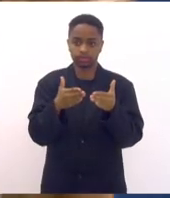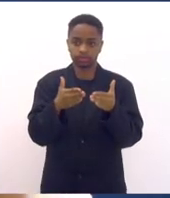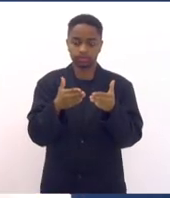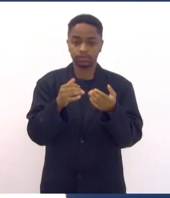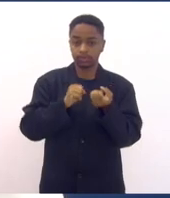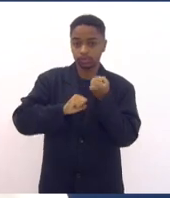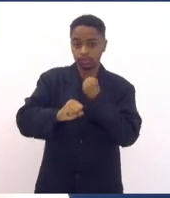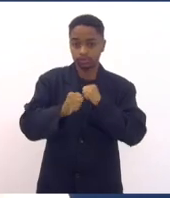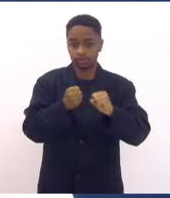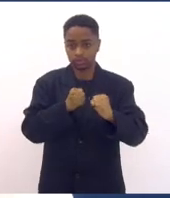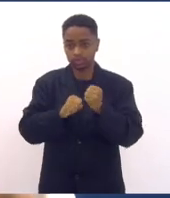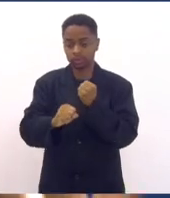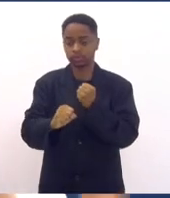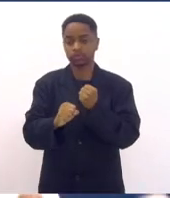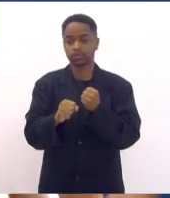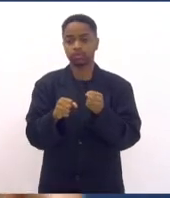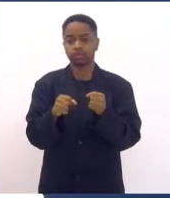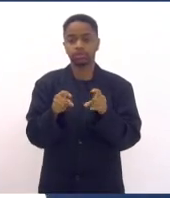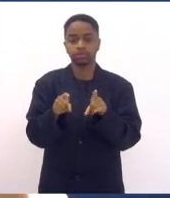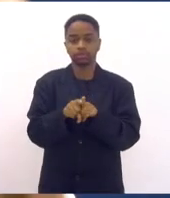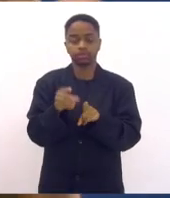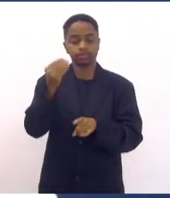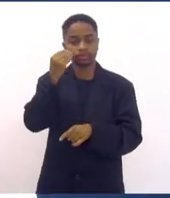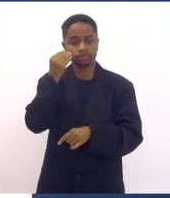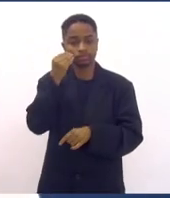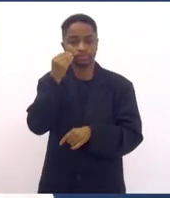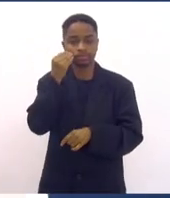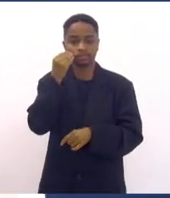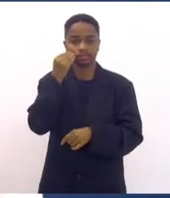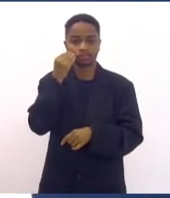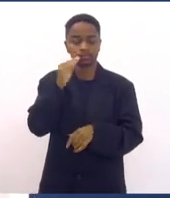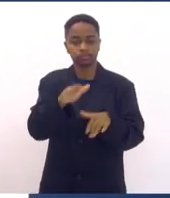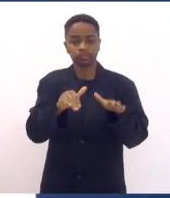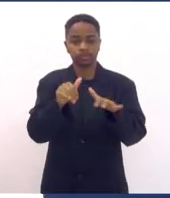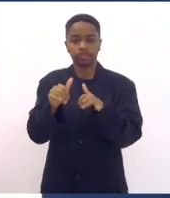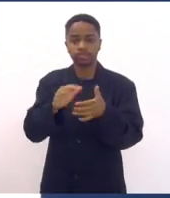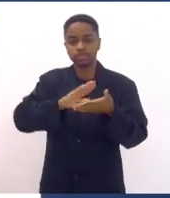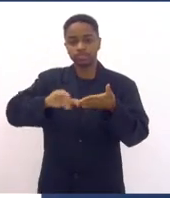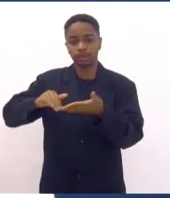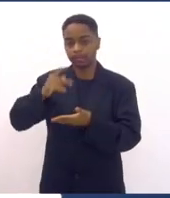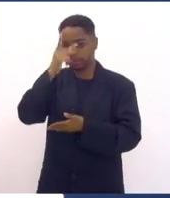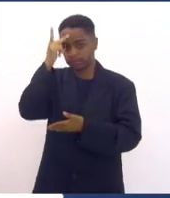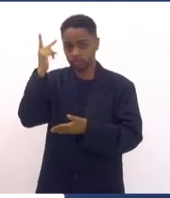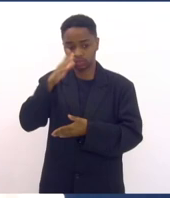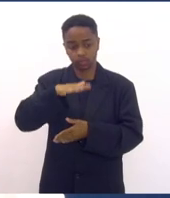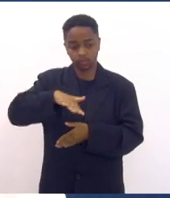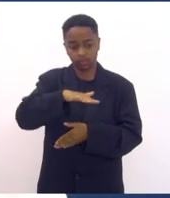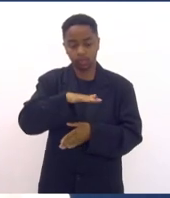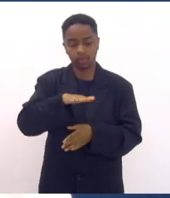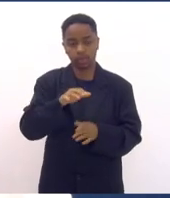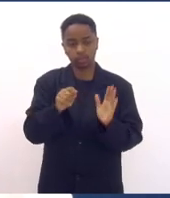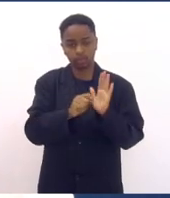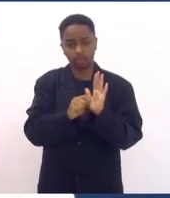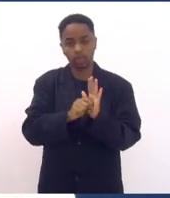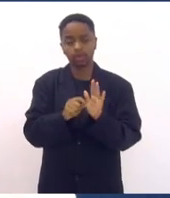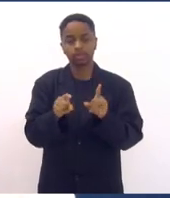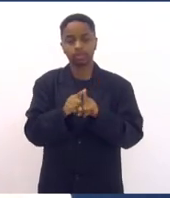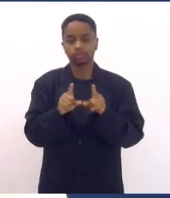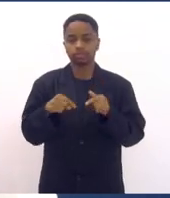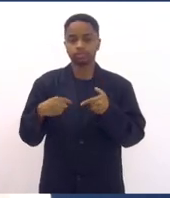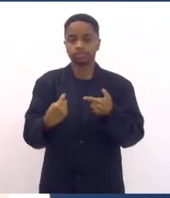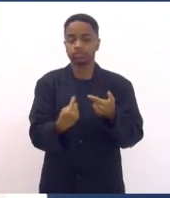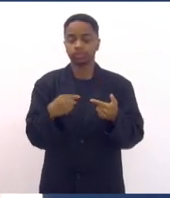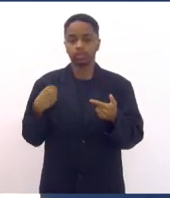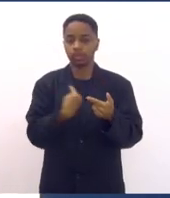marciais usadas para para resgatar pessoas das drogas e as coisas que temos feito ah na cidade de São